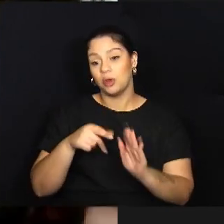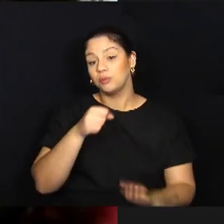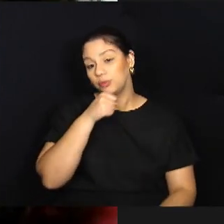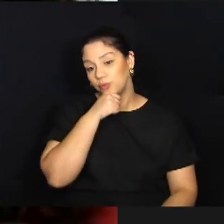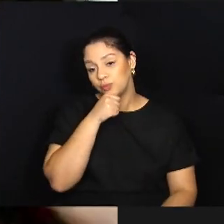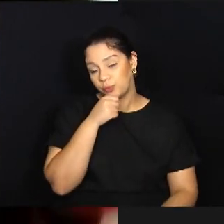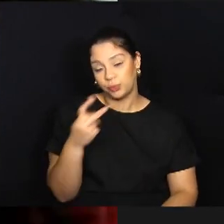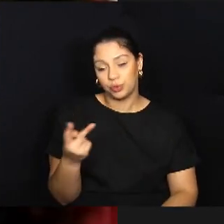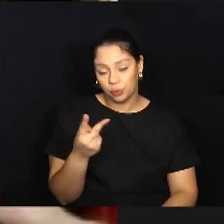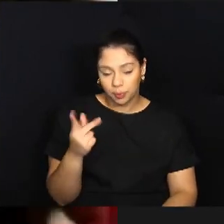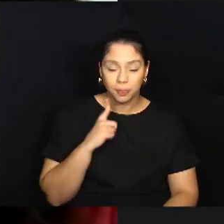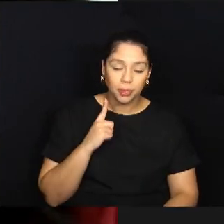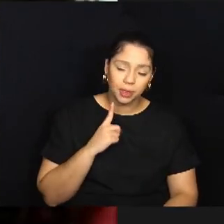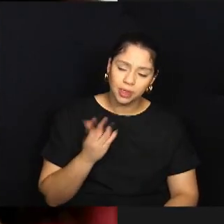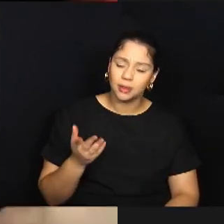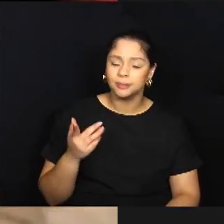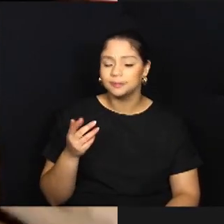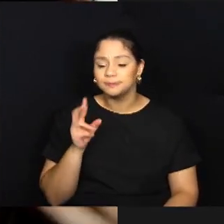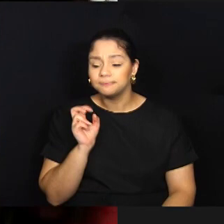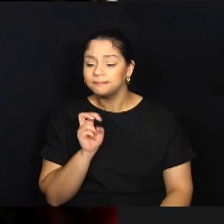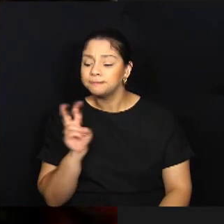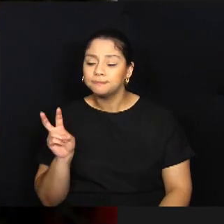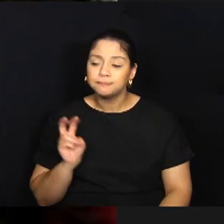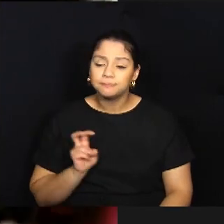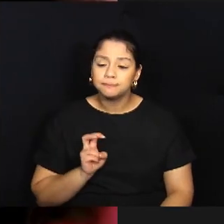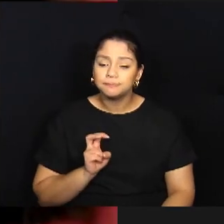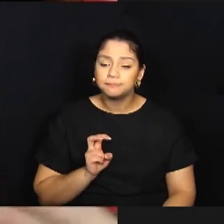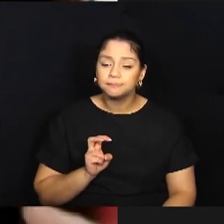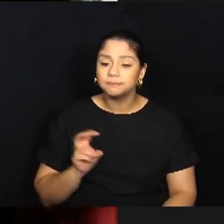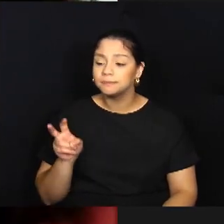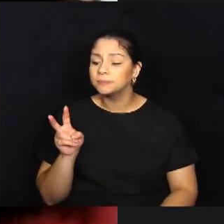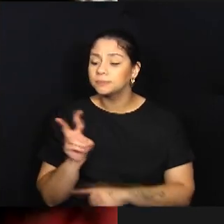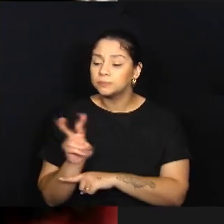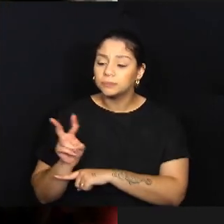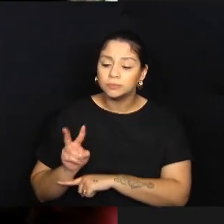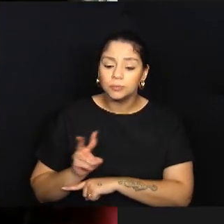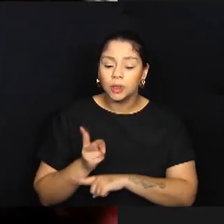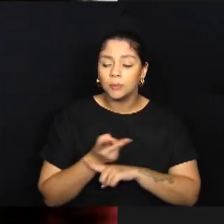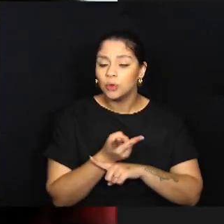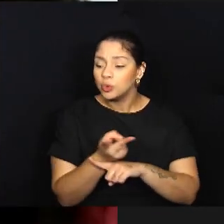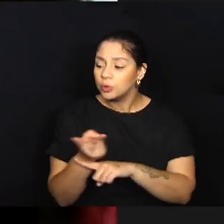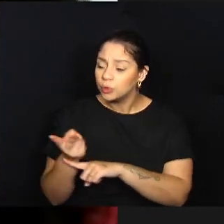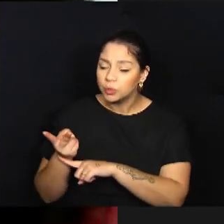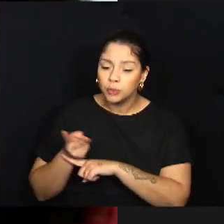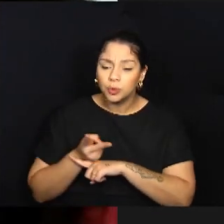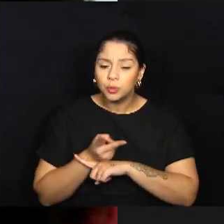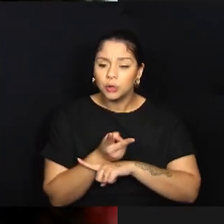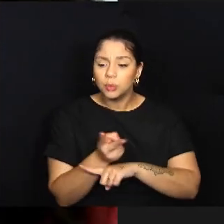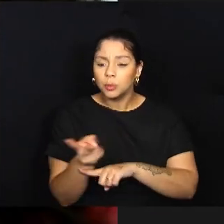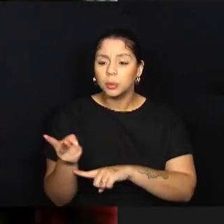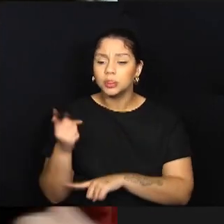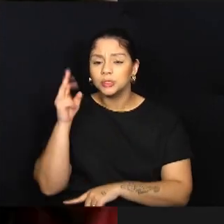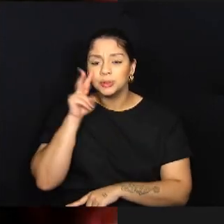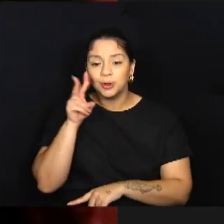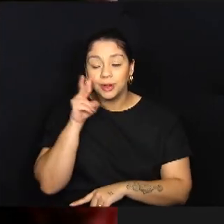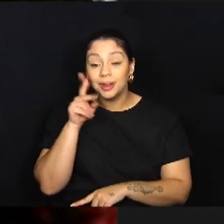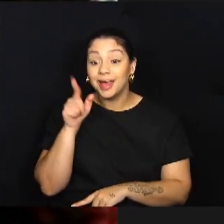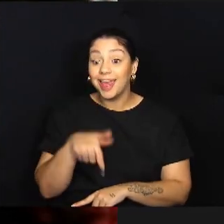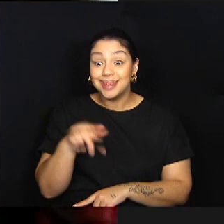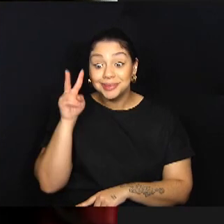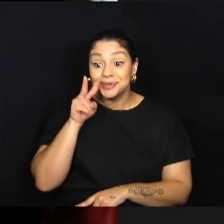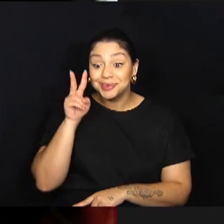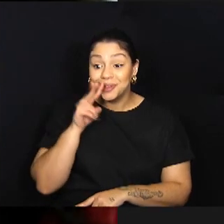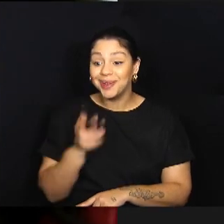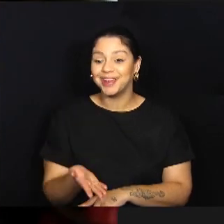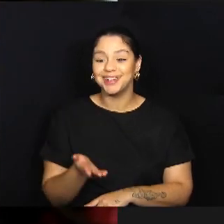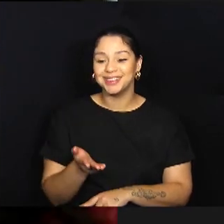gente foi vendo e assuntando, né? Procura um, procura outro, querendo saber histórias que a gente gosta. Acho que o mais bacana de tudo são as histórias que